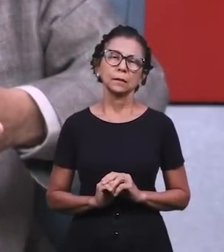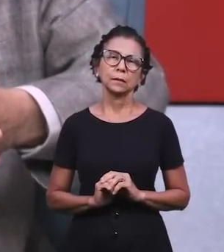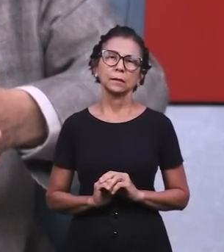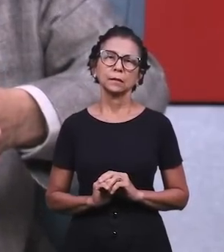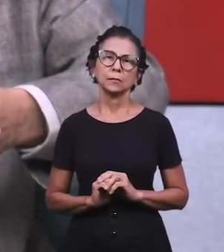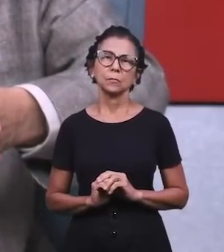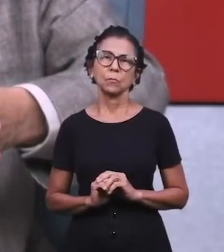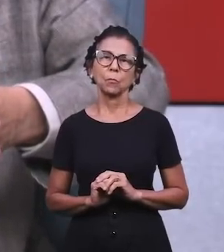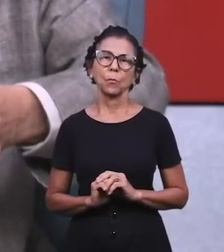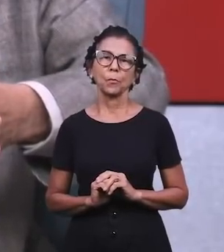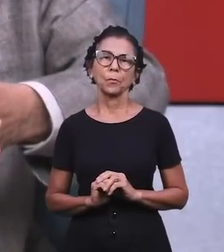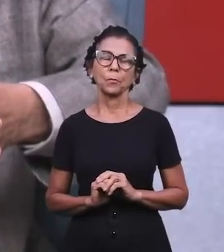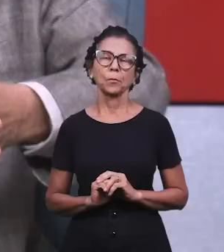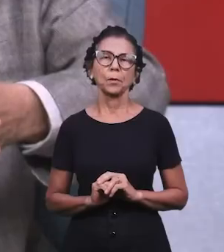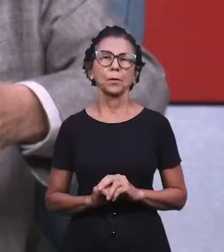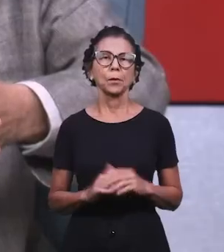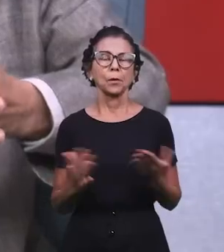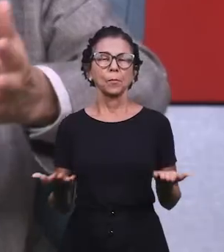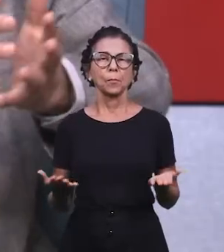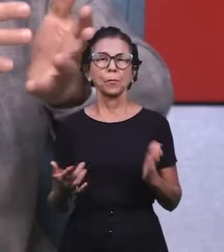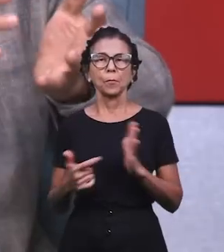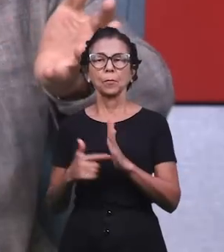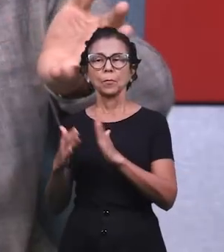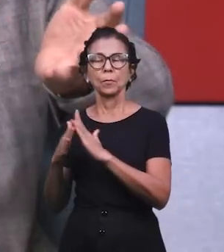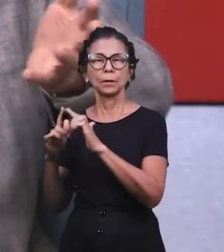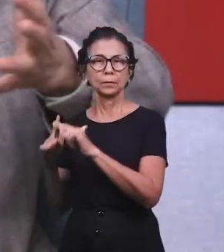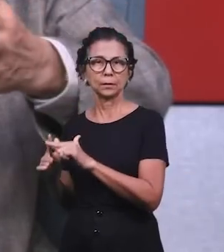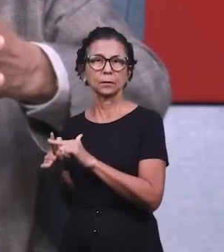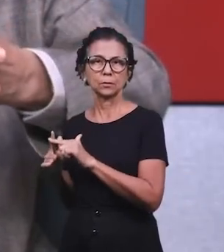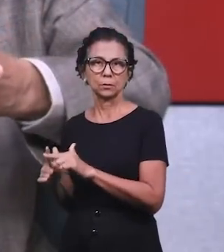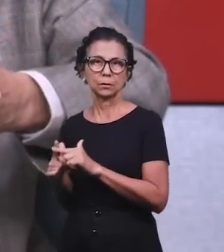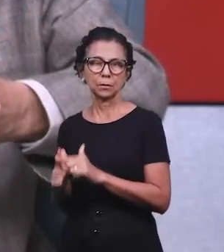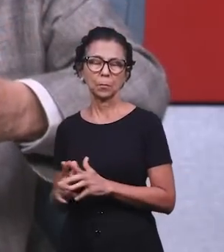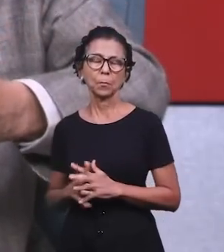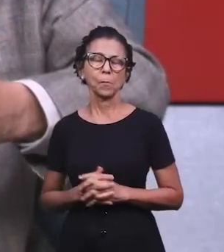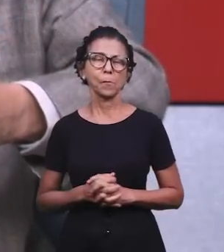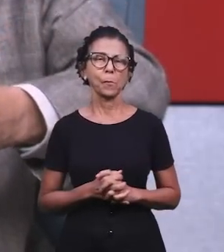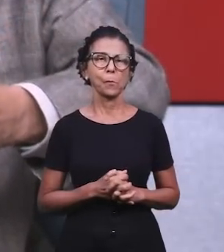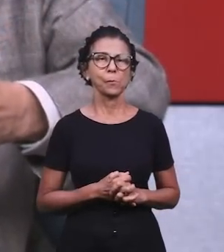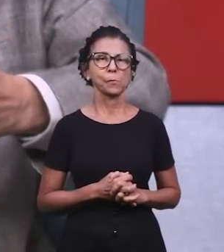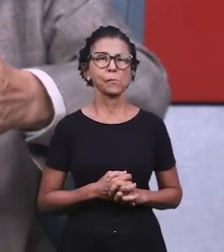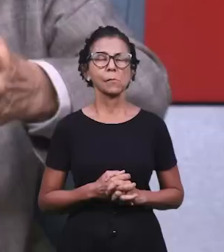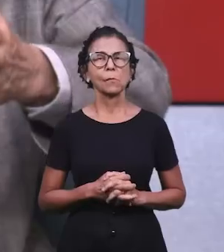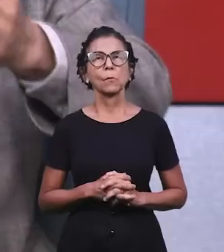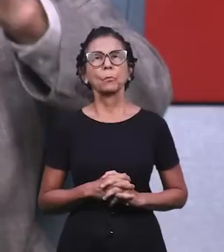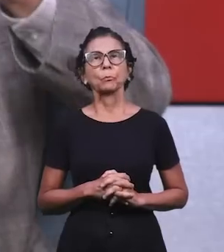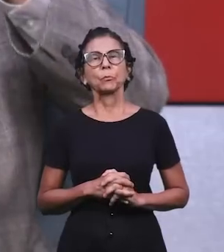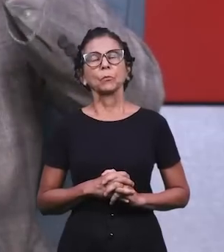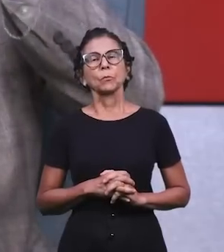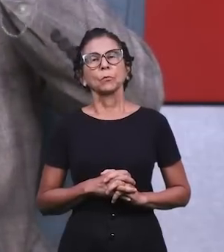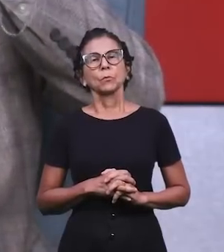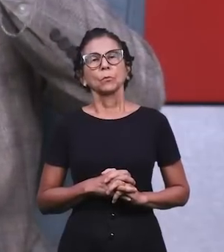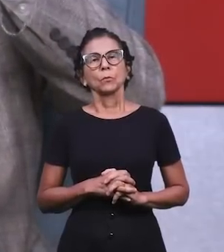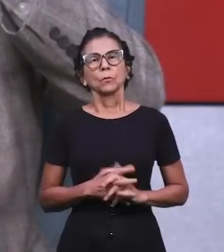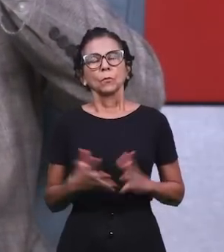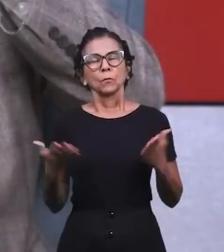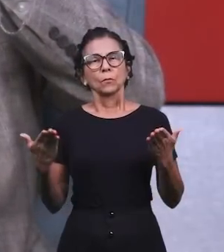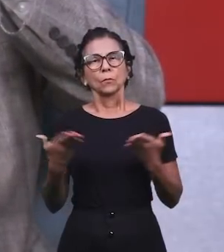igreja exatamente isso. Então, nós vimos todos esses episódios de cura. Hoje nós vamos